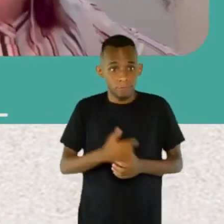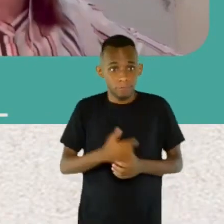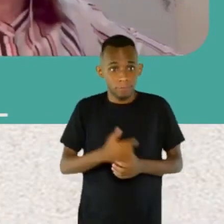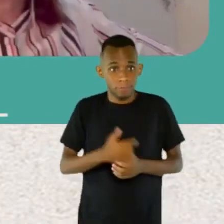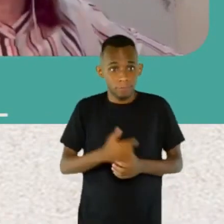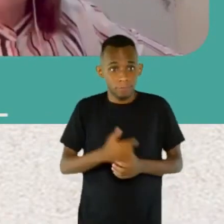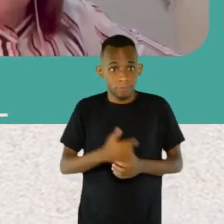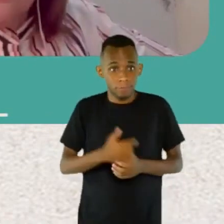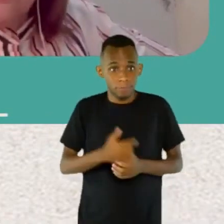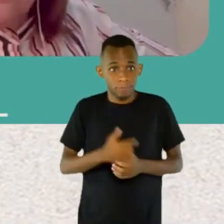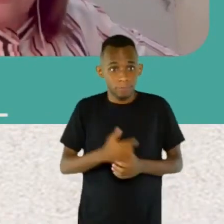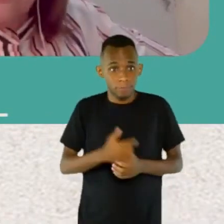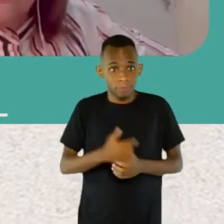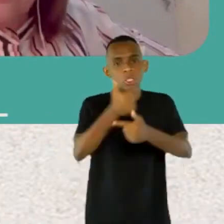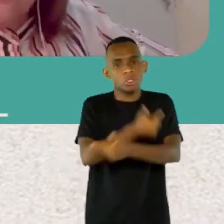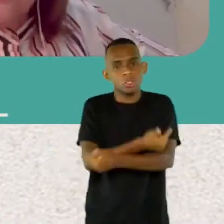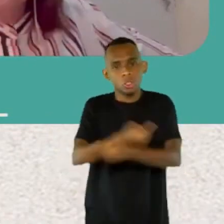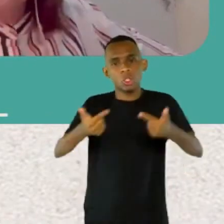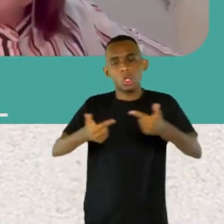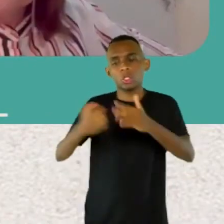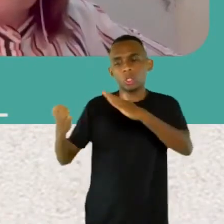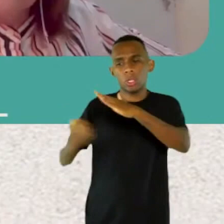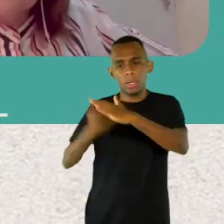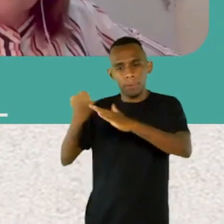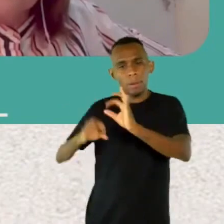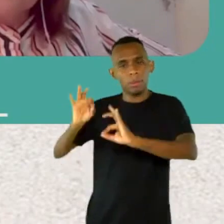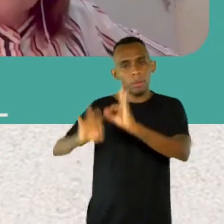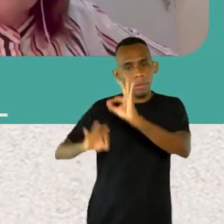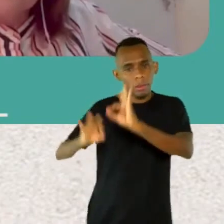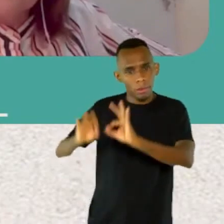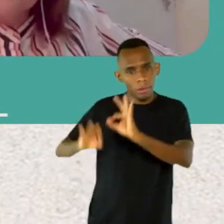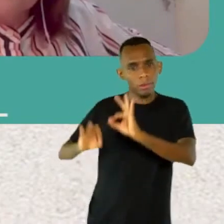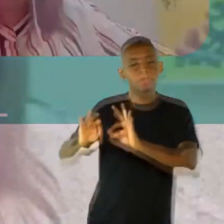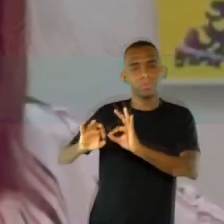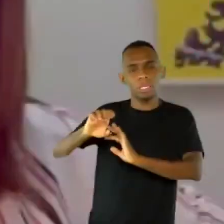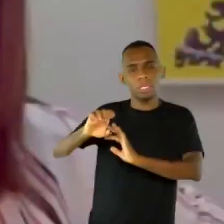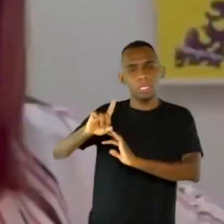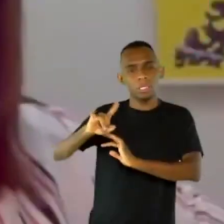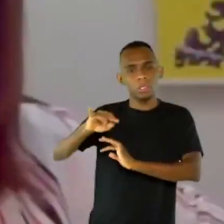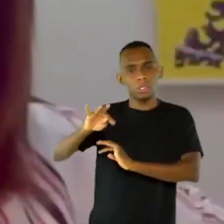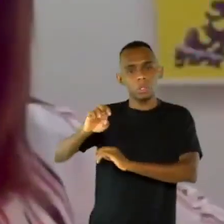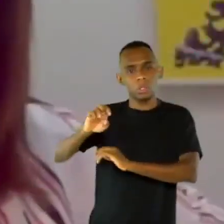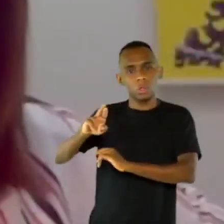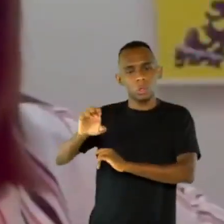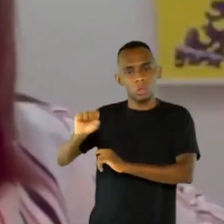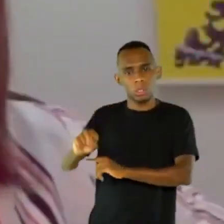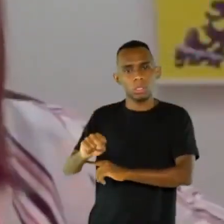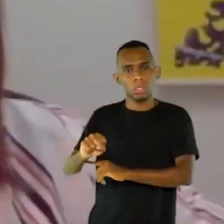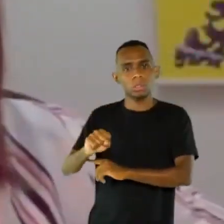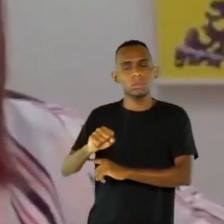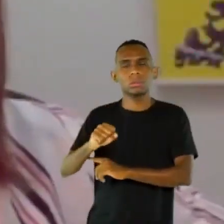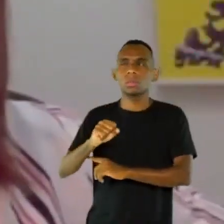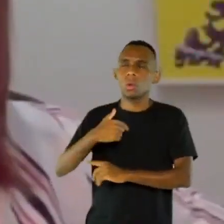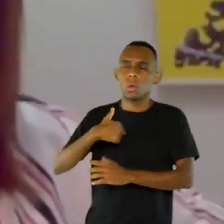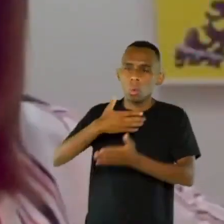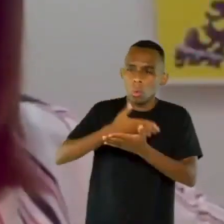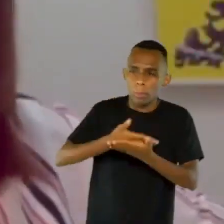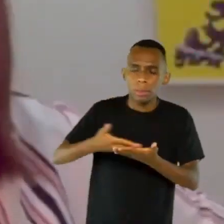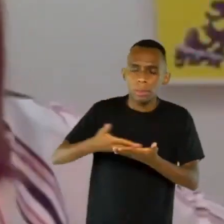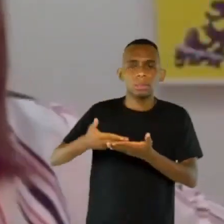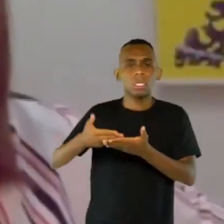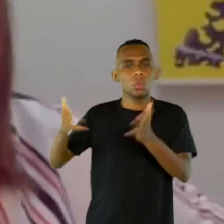sorte com os meus editores. Eu comecei minha vida profissional na Companhia das Letras, fiquei 16 anos